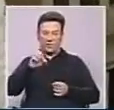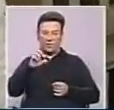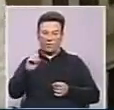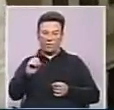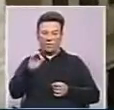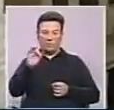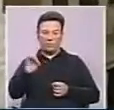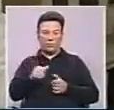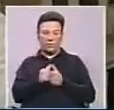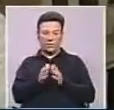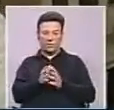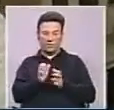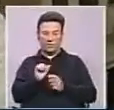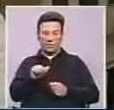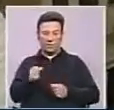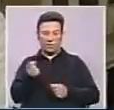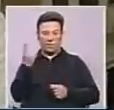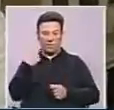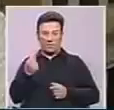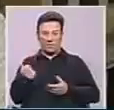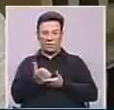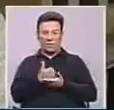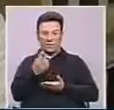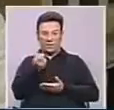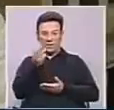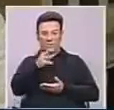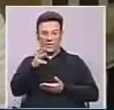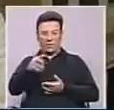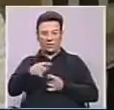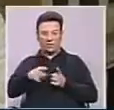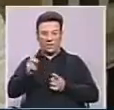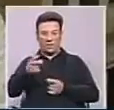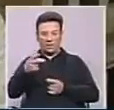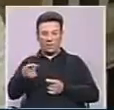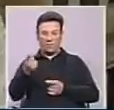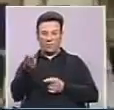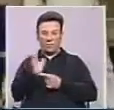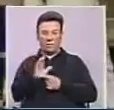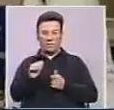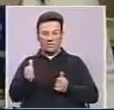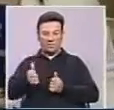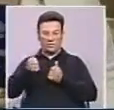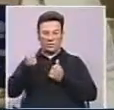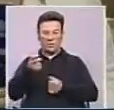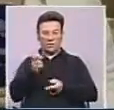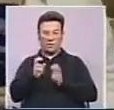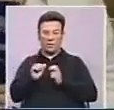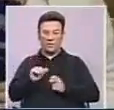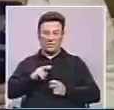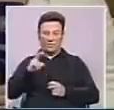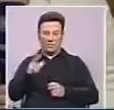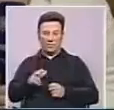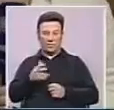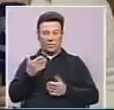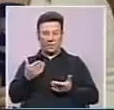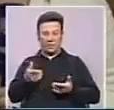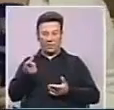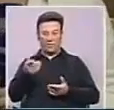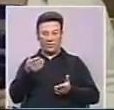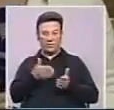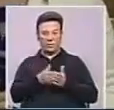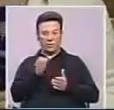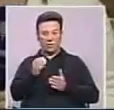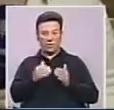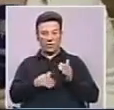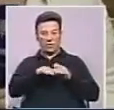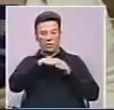do que produz, no ano passado faturou 3 milhões e meio de euros, é um exemplo de sucesso na indústria portuguesa e que desta vez chegou mesmo